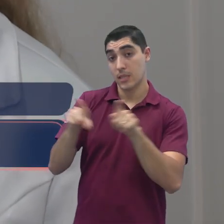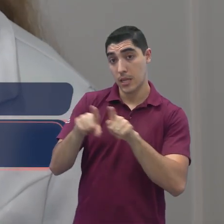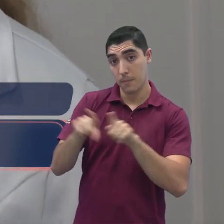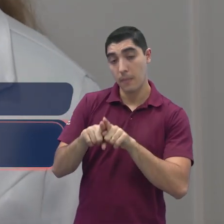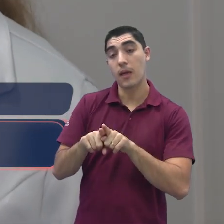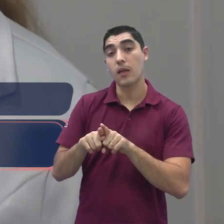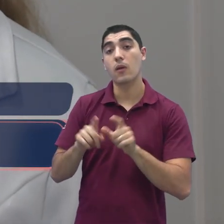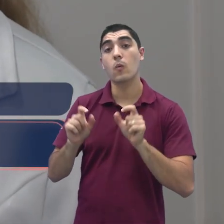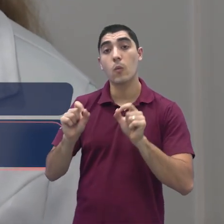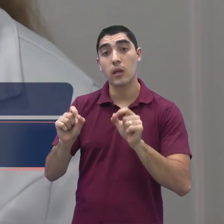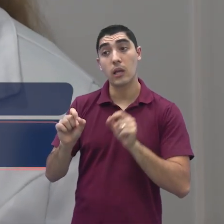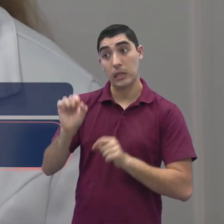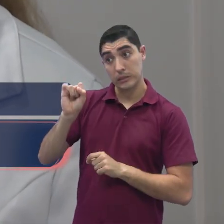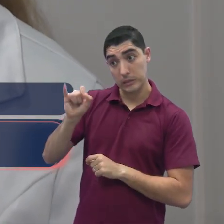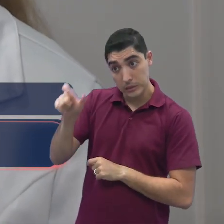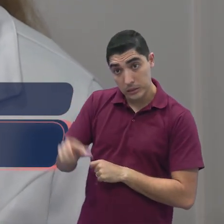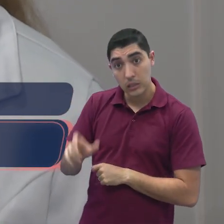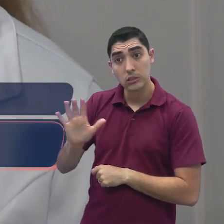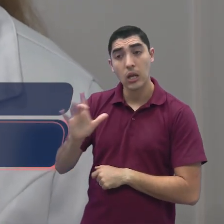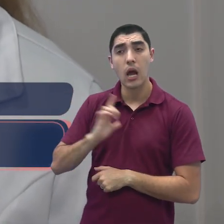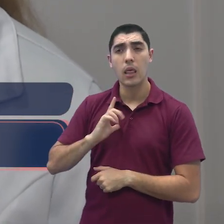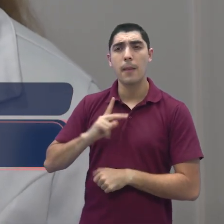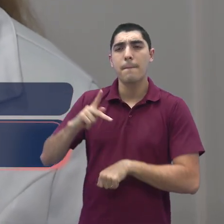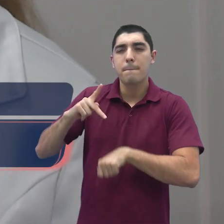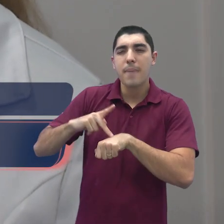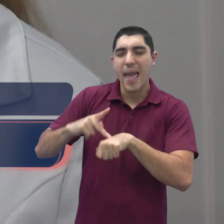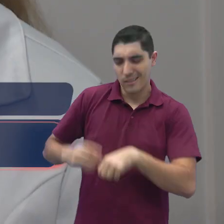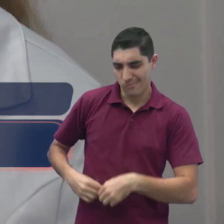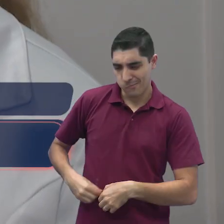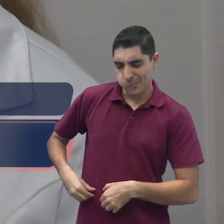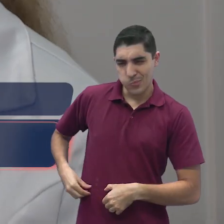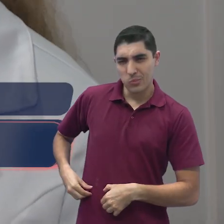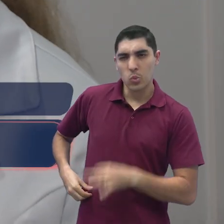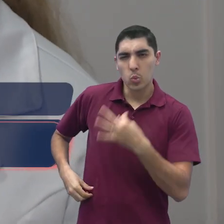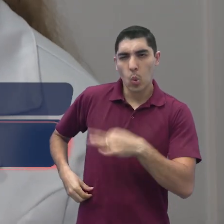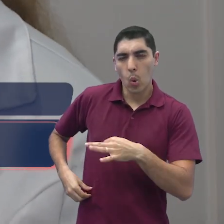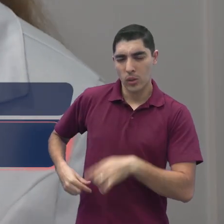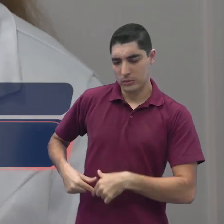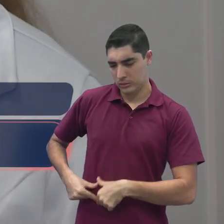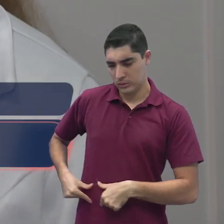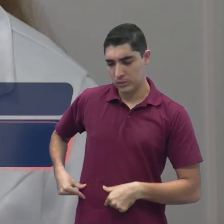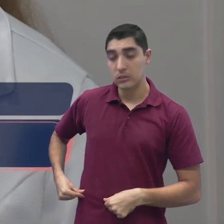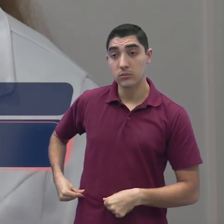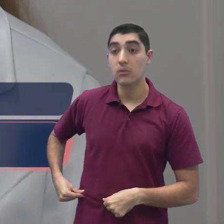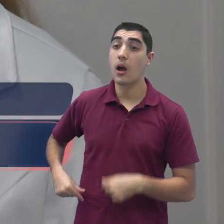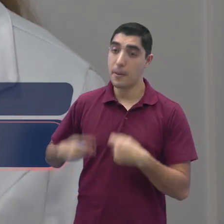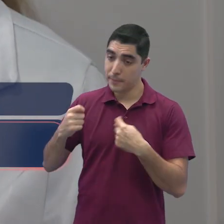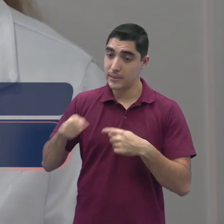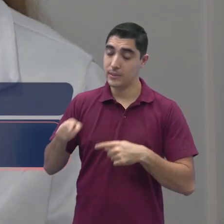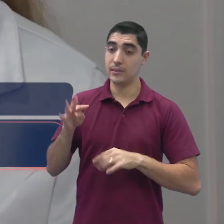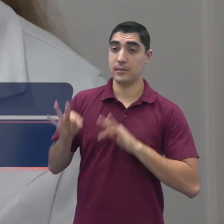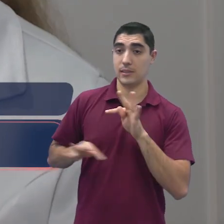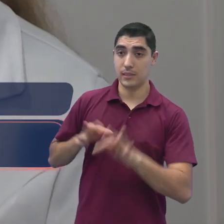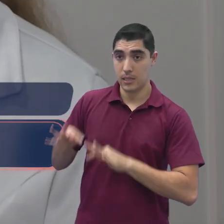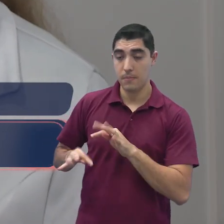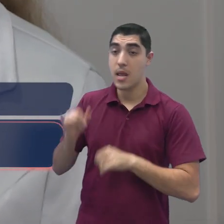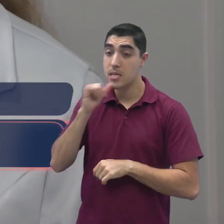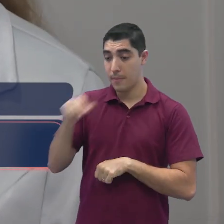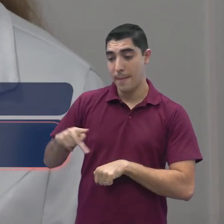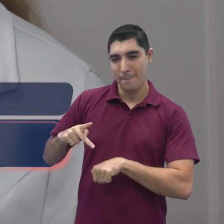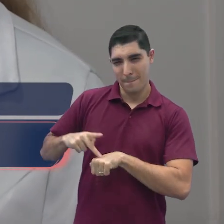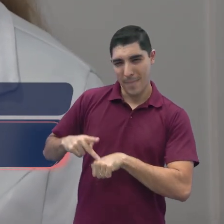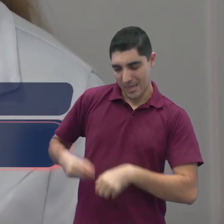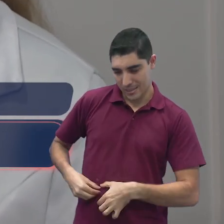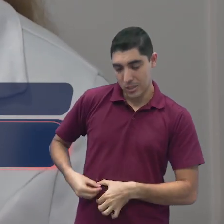isso. E precaução também, se ela já teve algum histórico de pedra na vesícula ou pancreatite, isso precisa ser tratado,